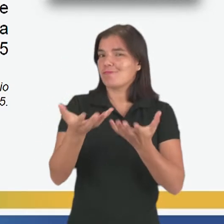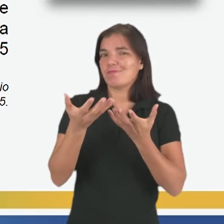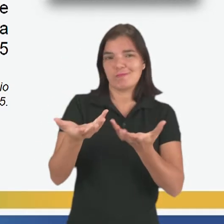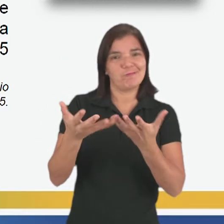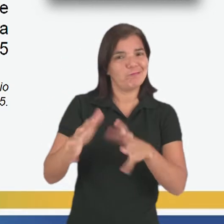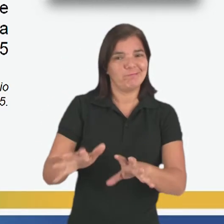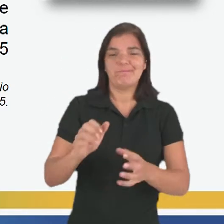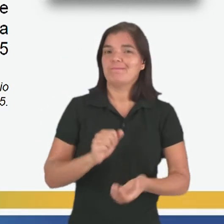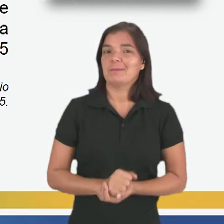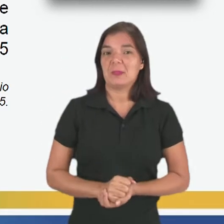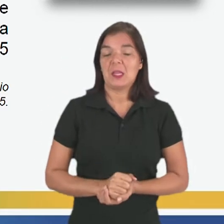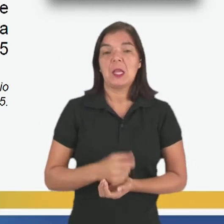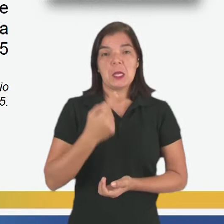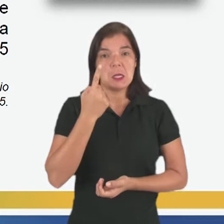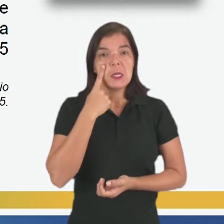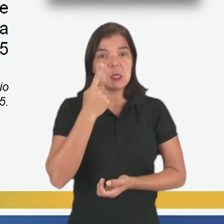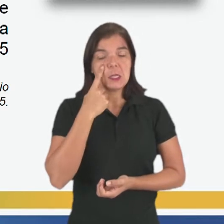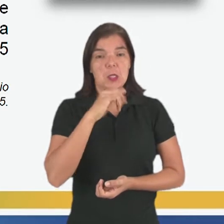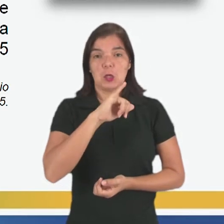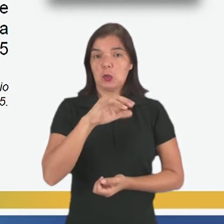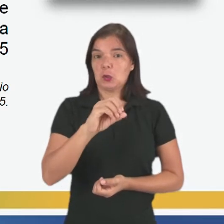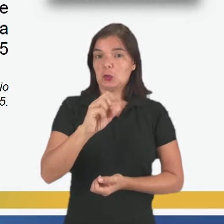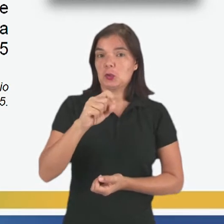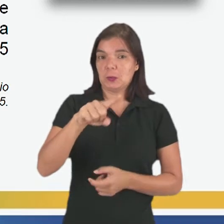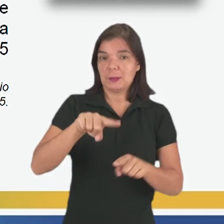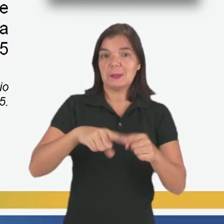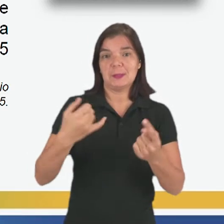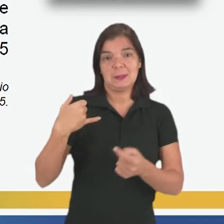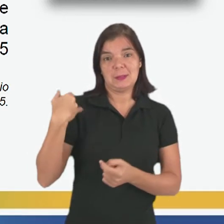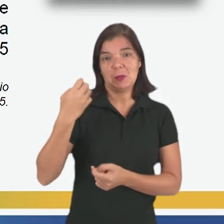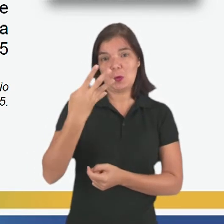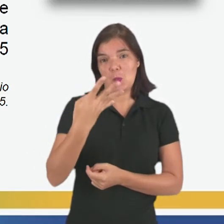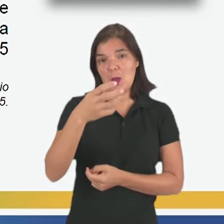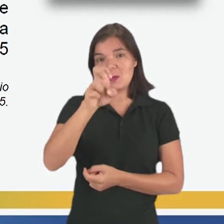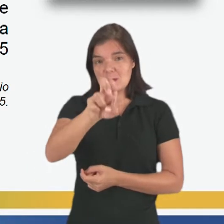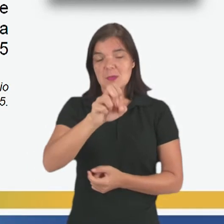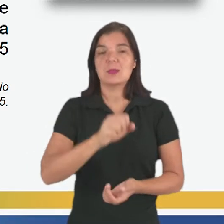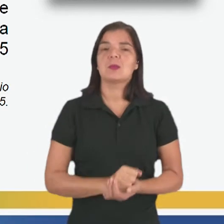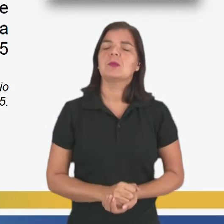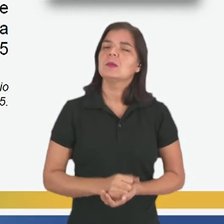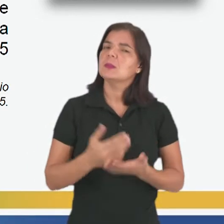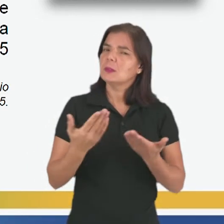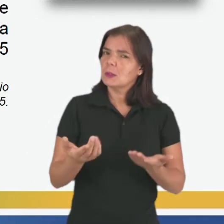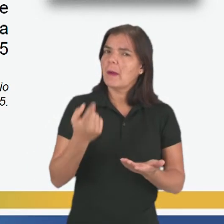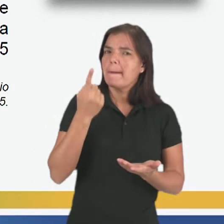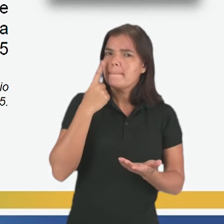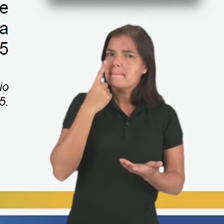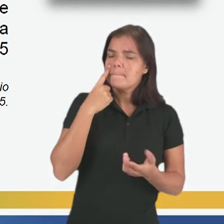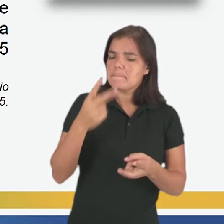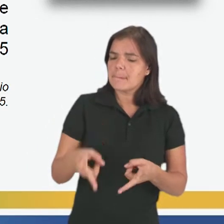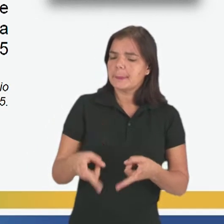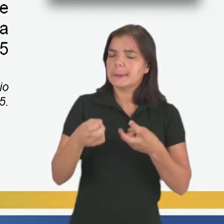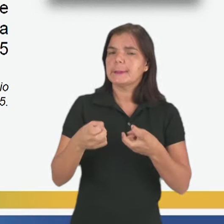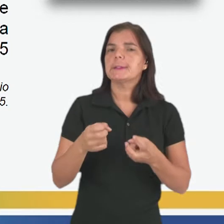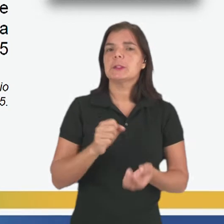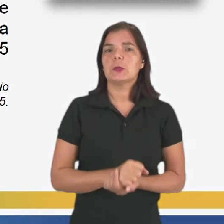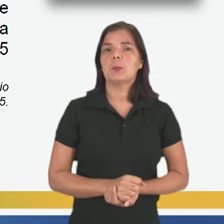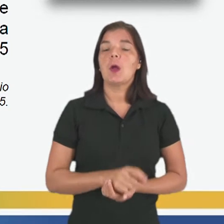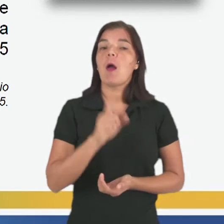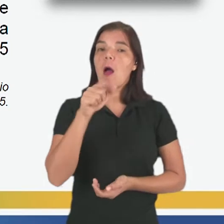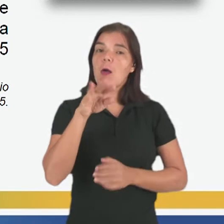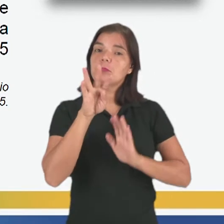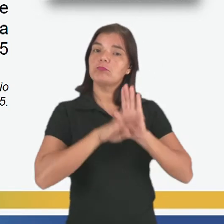gente. Resigna-se José Carlos, de 45 anos. Então, gente, como nós podemos perceber, esse